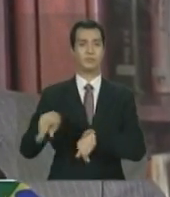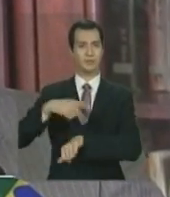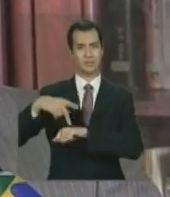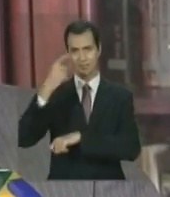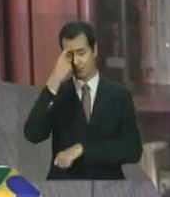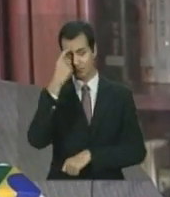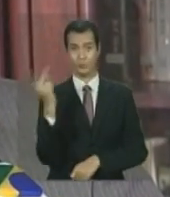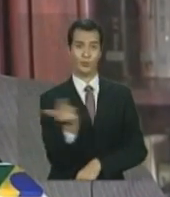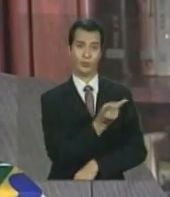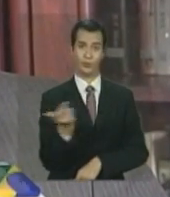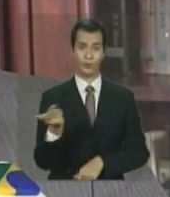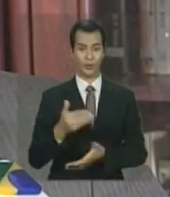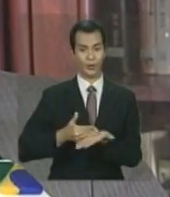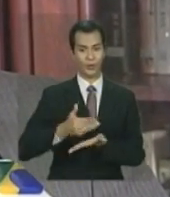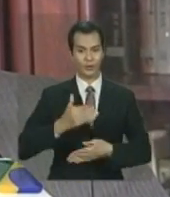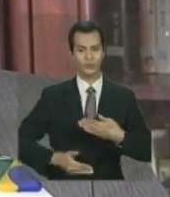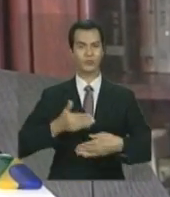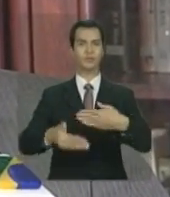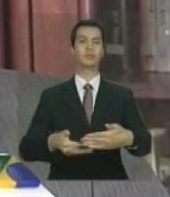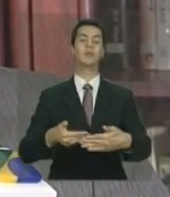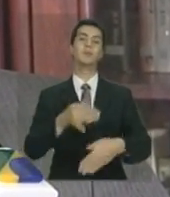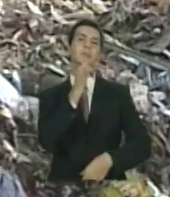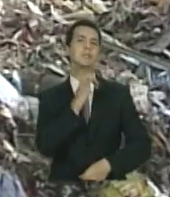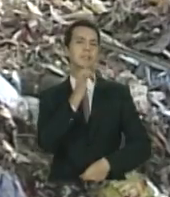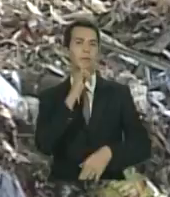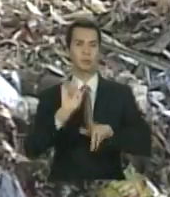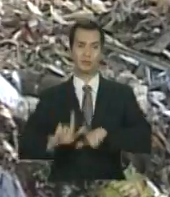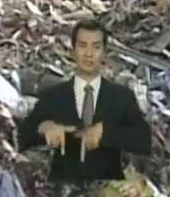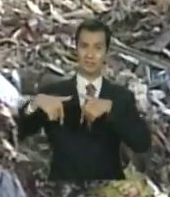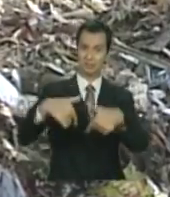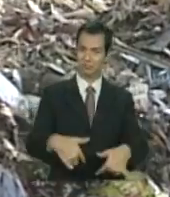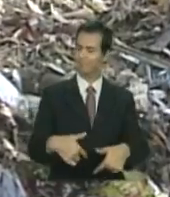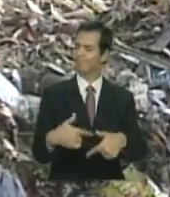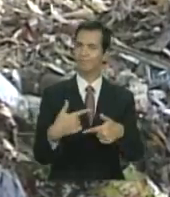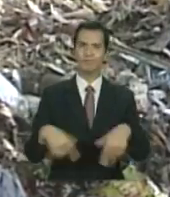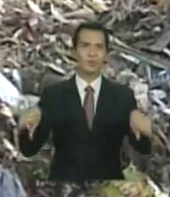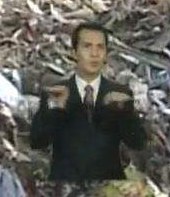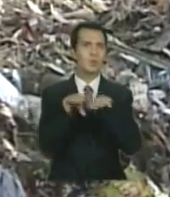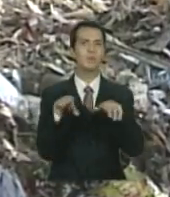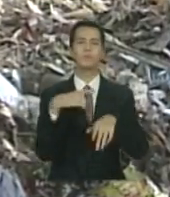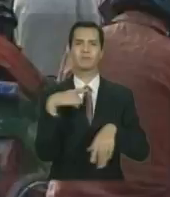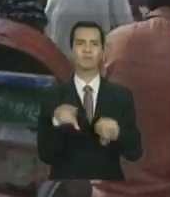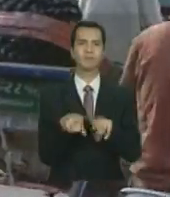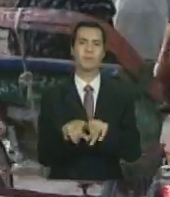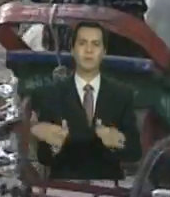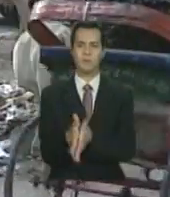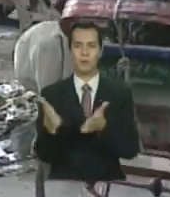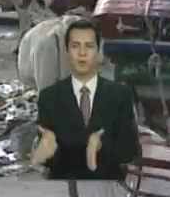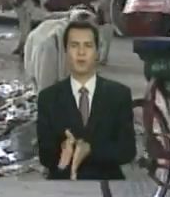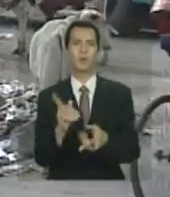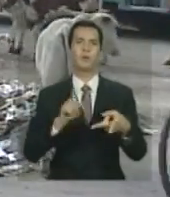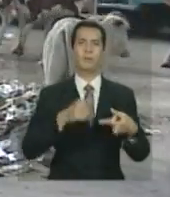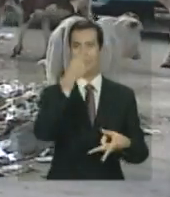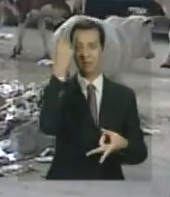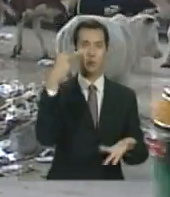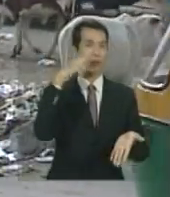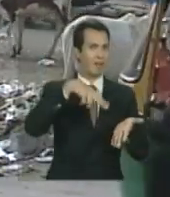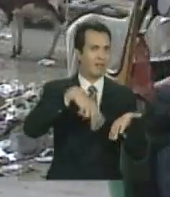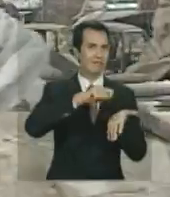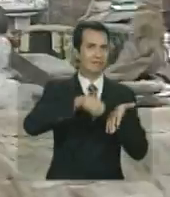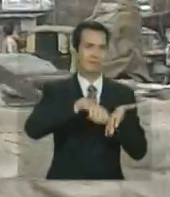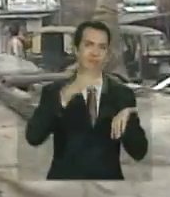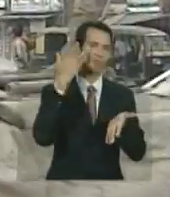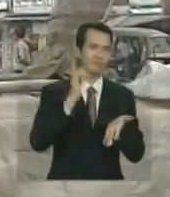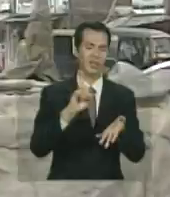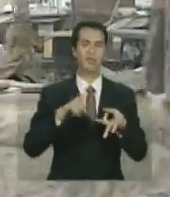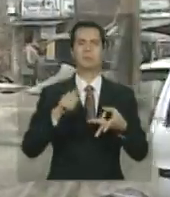os desafios são bem semelhantes: pobreza, analfabetismo, coisas